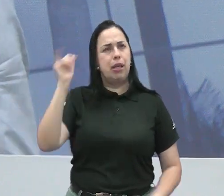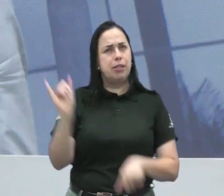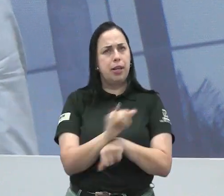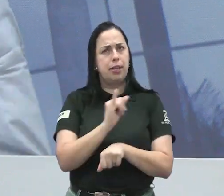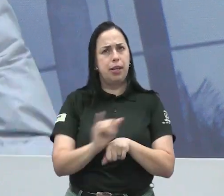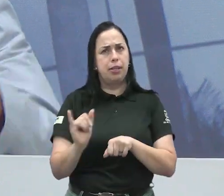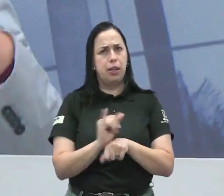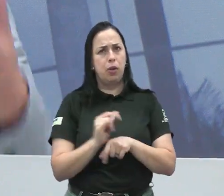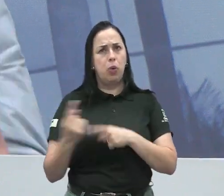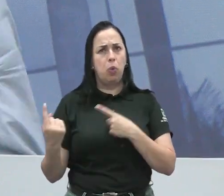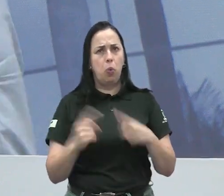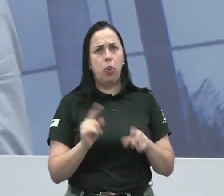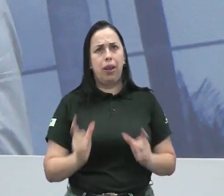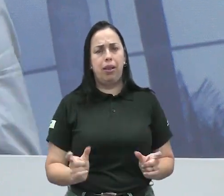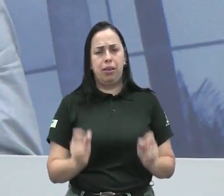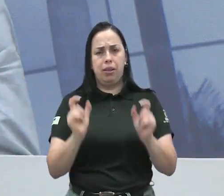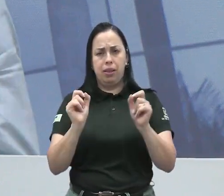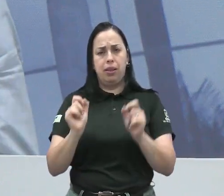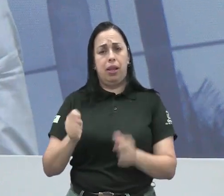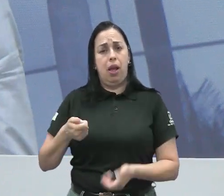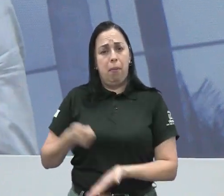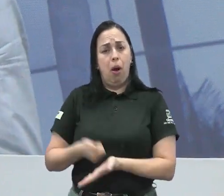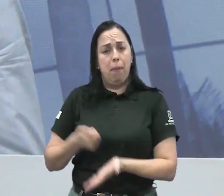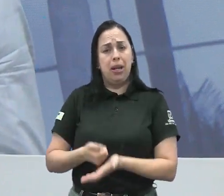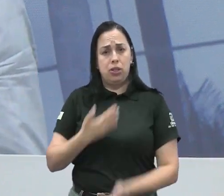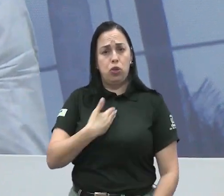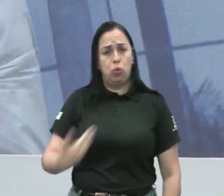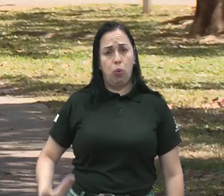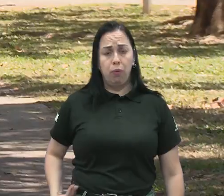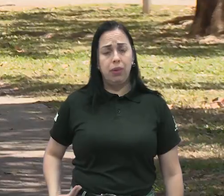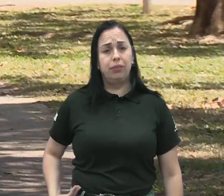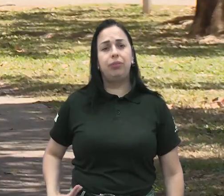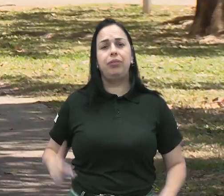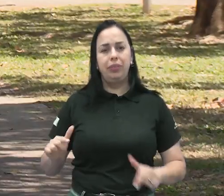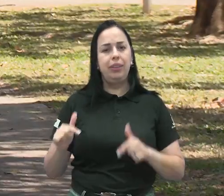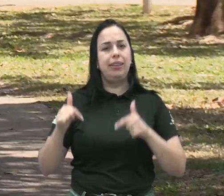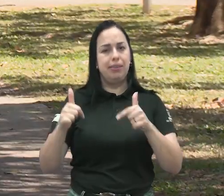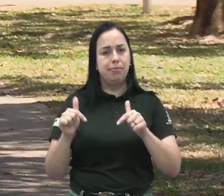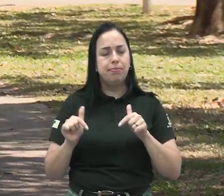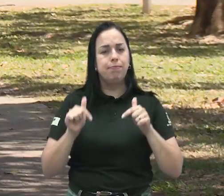ações de prevenção ao câncer de pele é uma obrigação do poder público. E